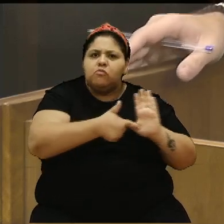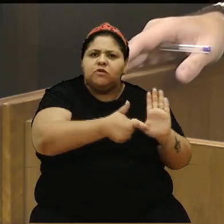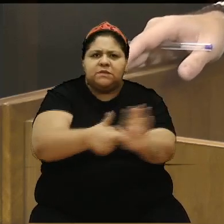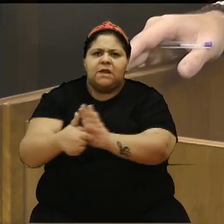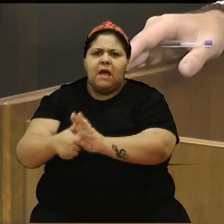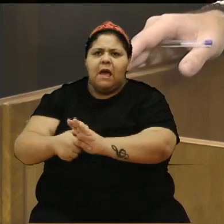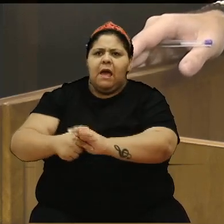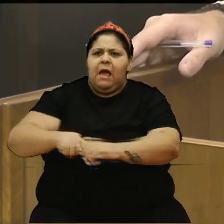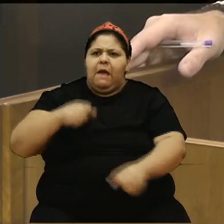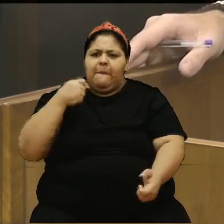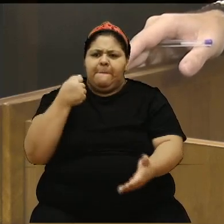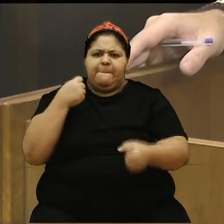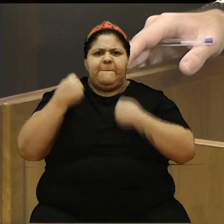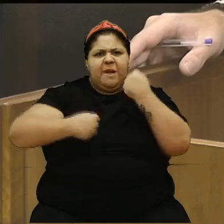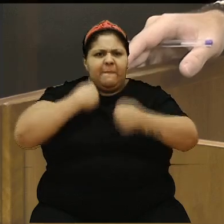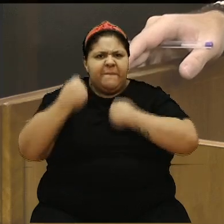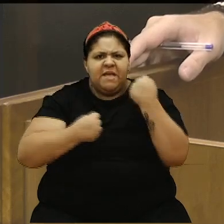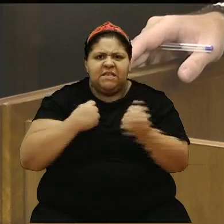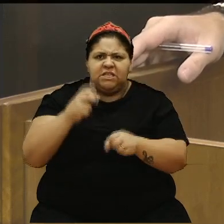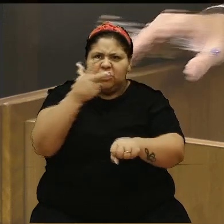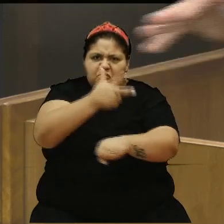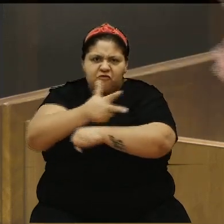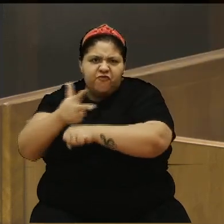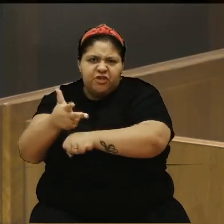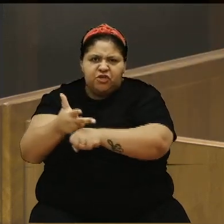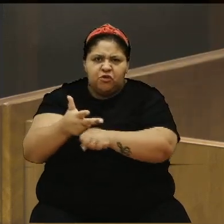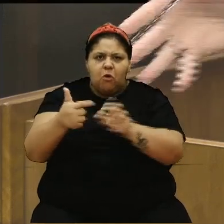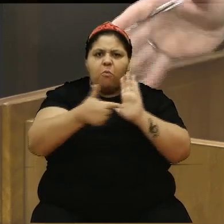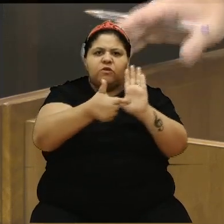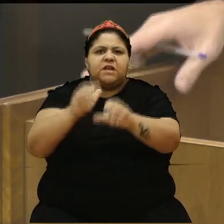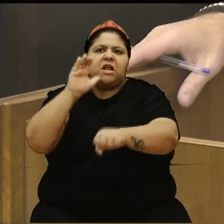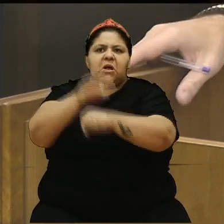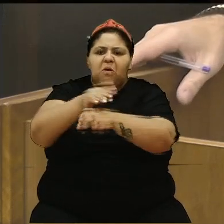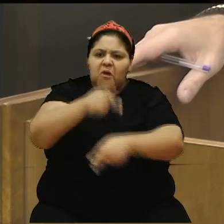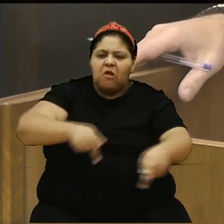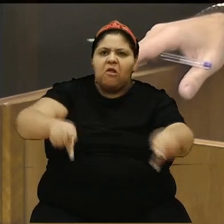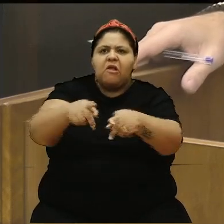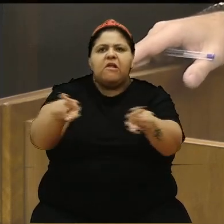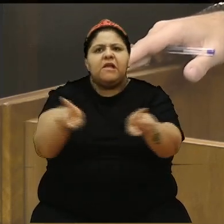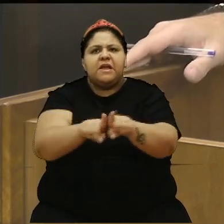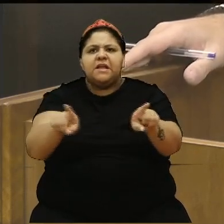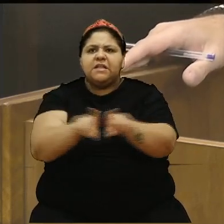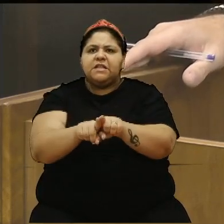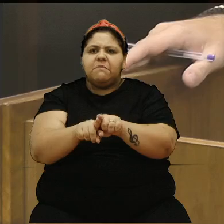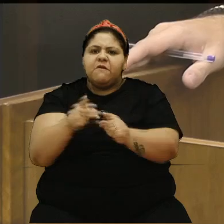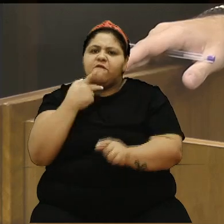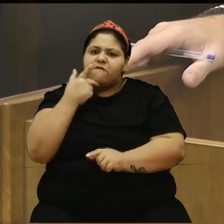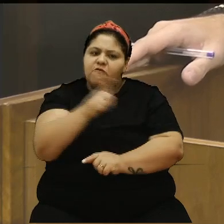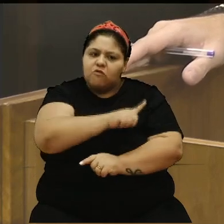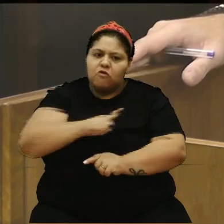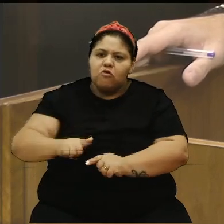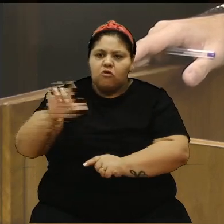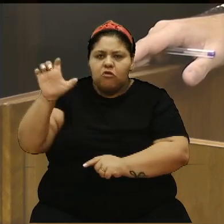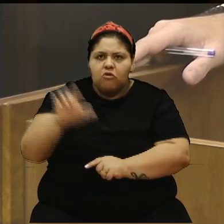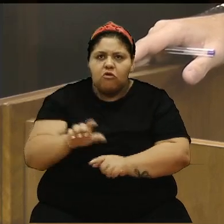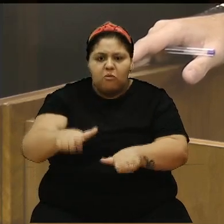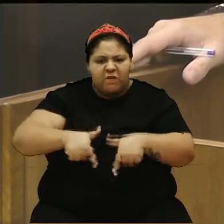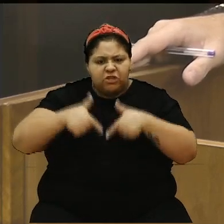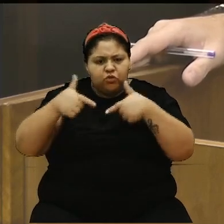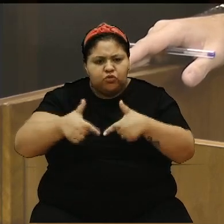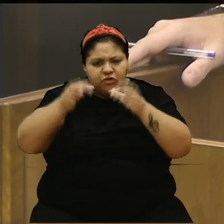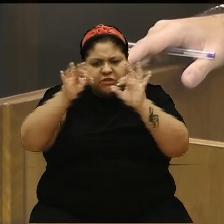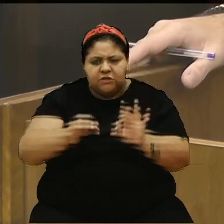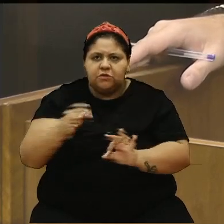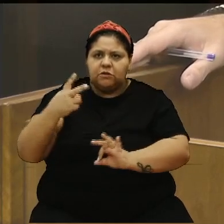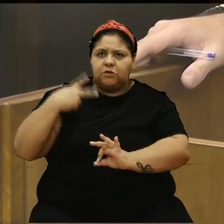do vídeo, dizendo que a culpa é da população, das consultas, e se indispor com o governo do estado, fazer alguma atitude mais enérgica. O